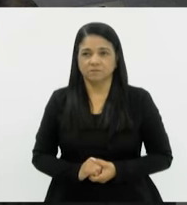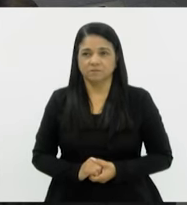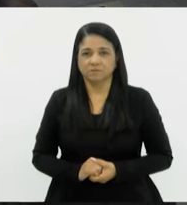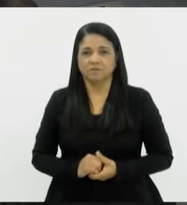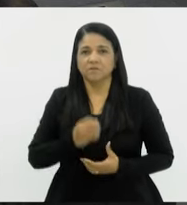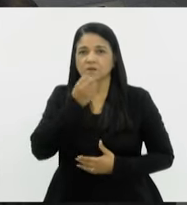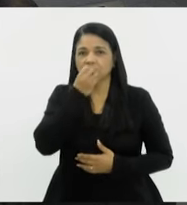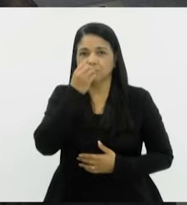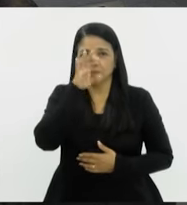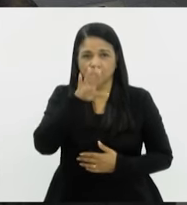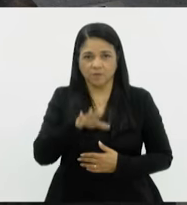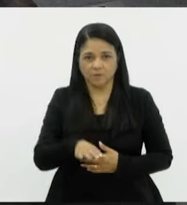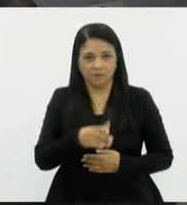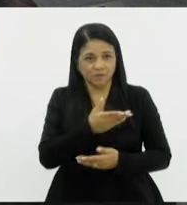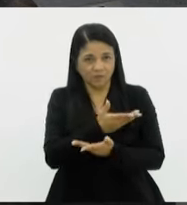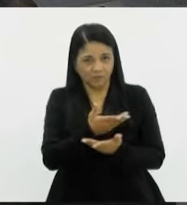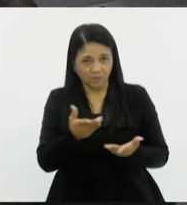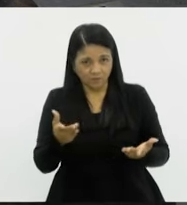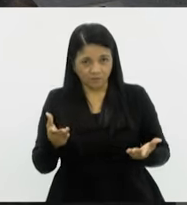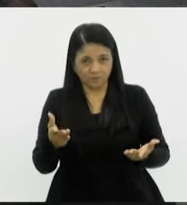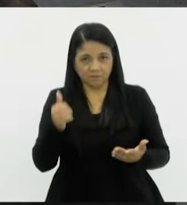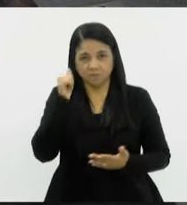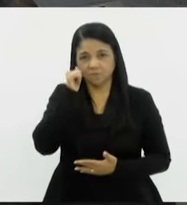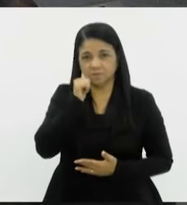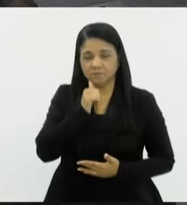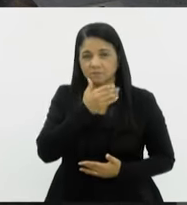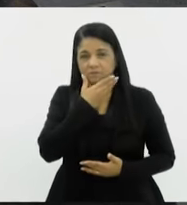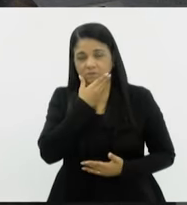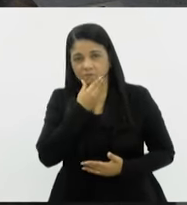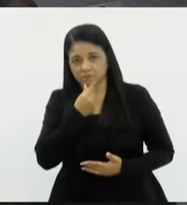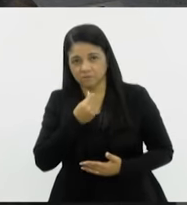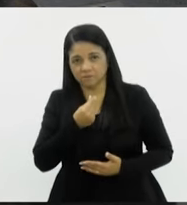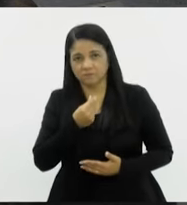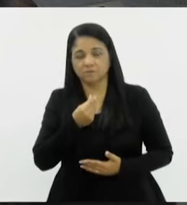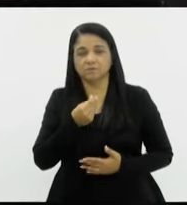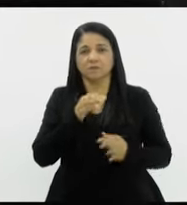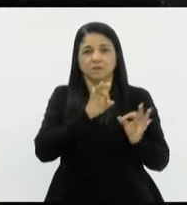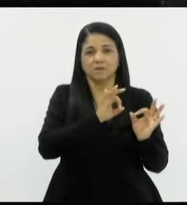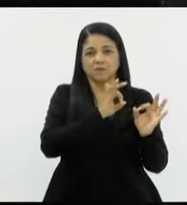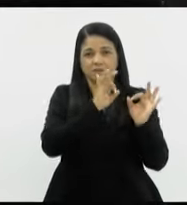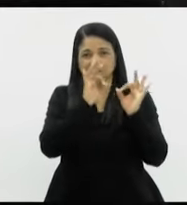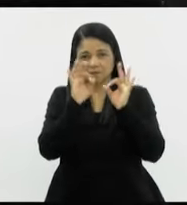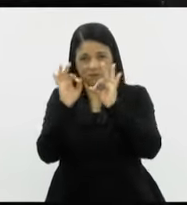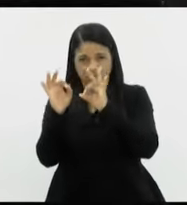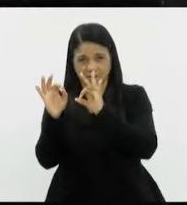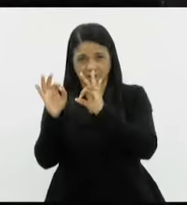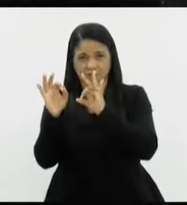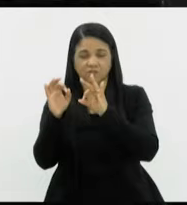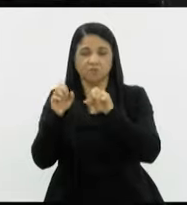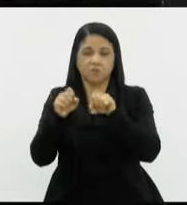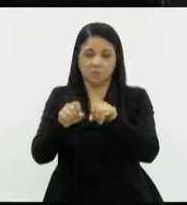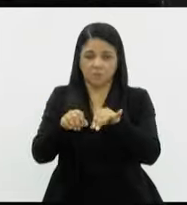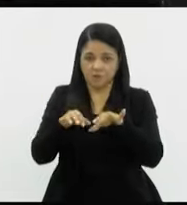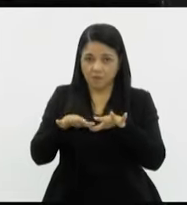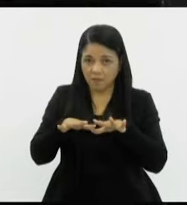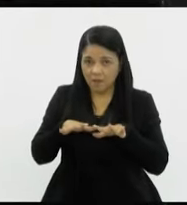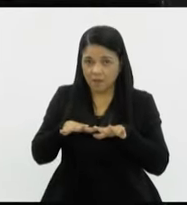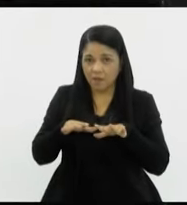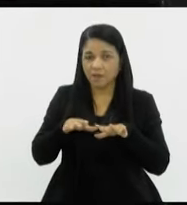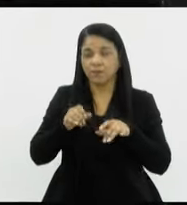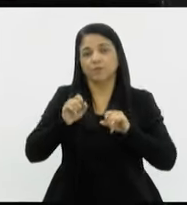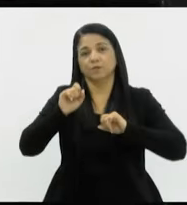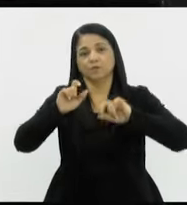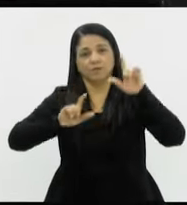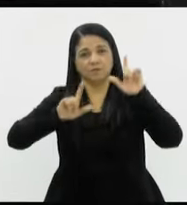Boa tarde a todos, a todas, a todos que nos assistem aqui, seja em plenário ou seja pela